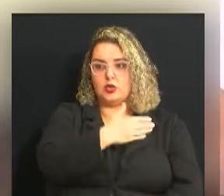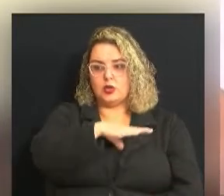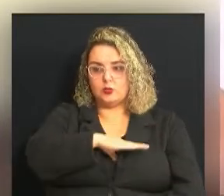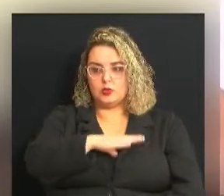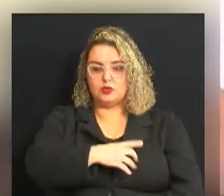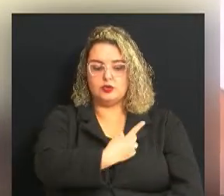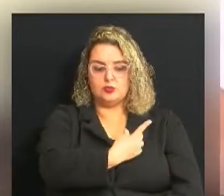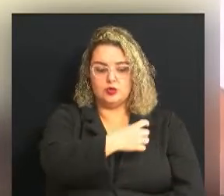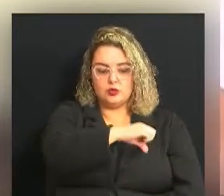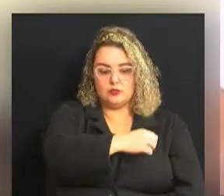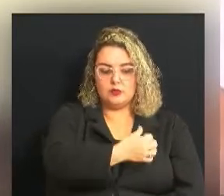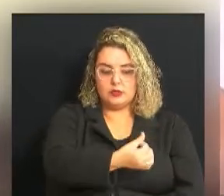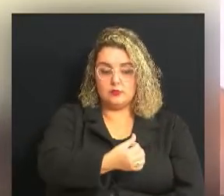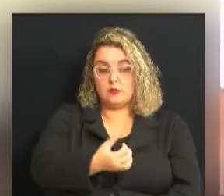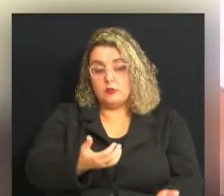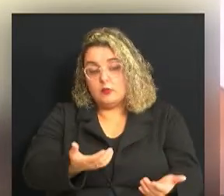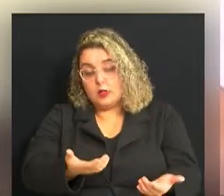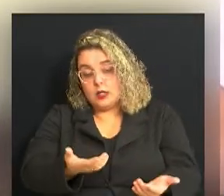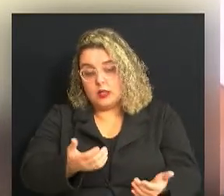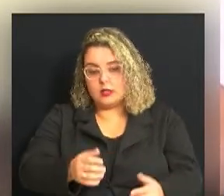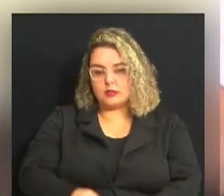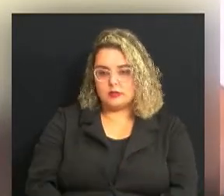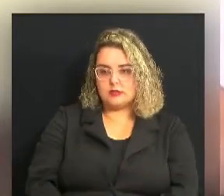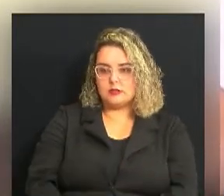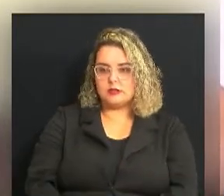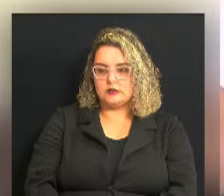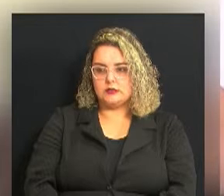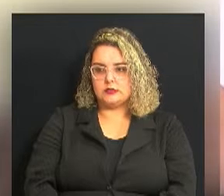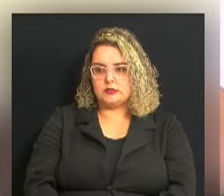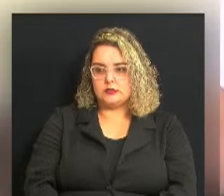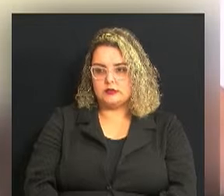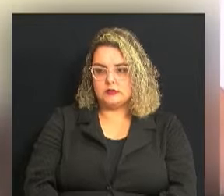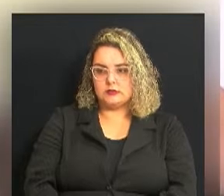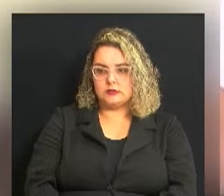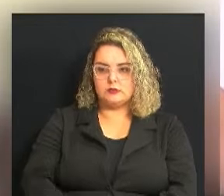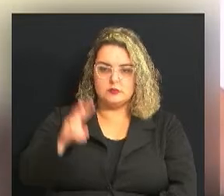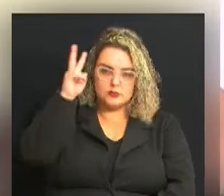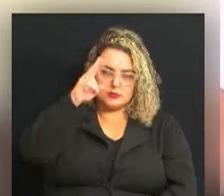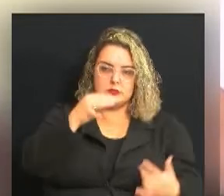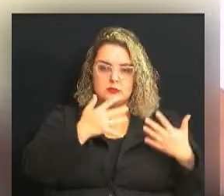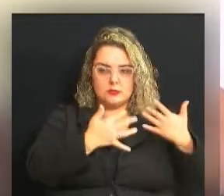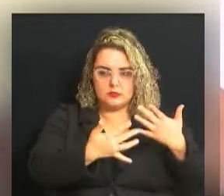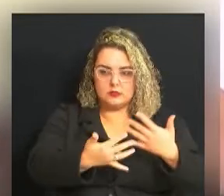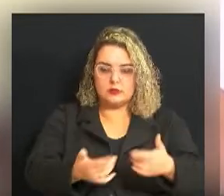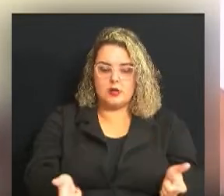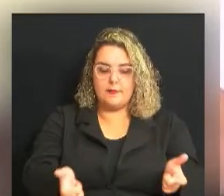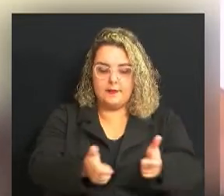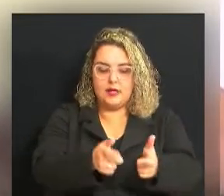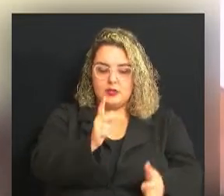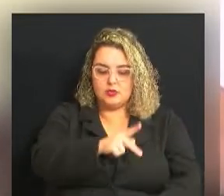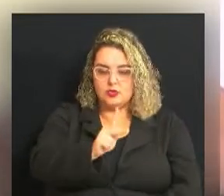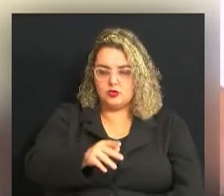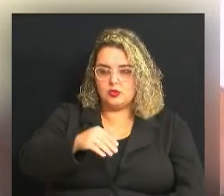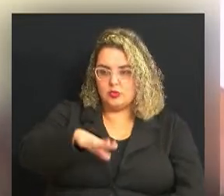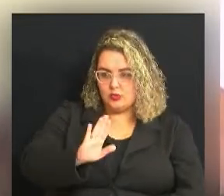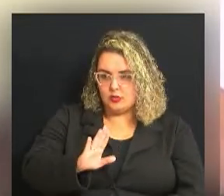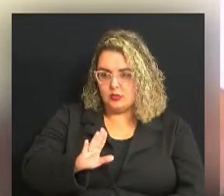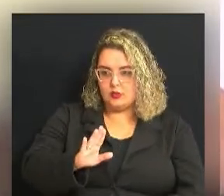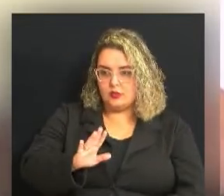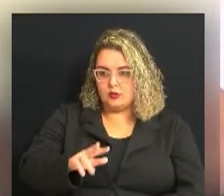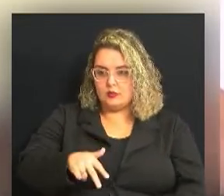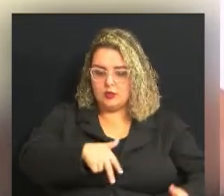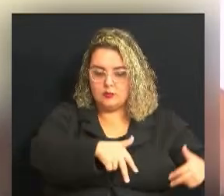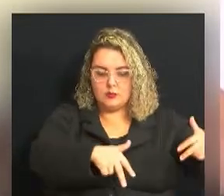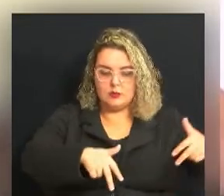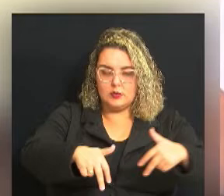66, porém, por questões até históricas, começou a ter menos professores e mais público espontâneo, então ela